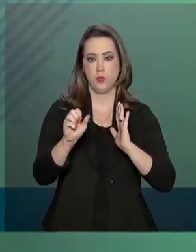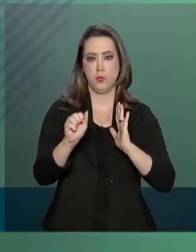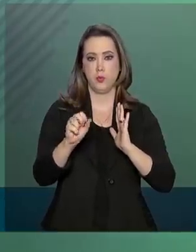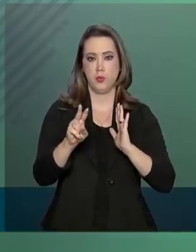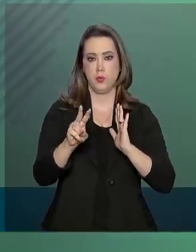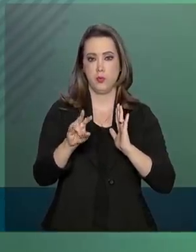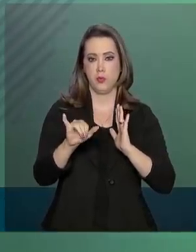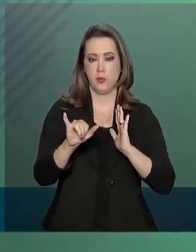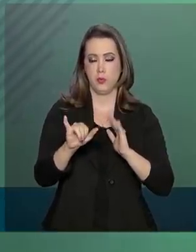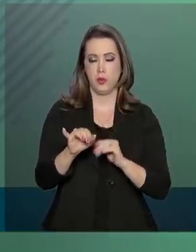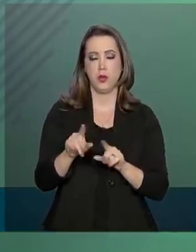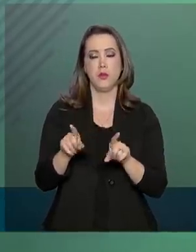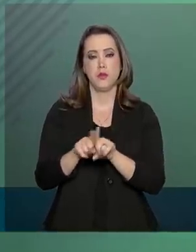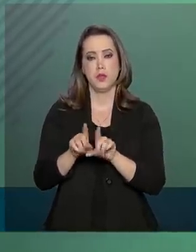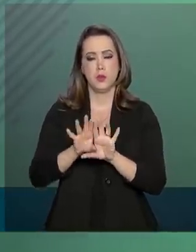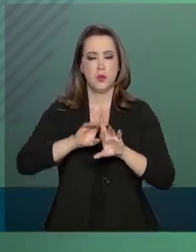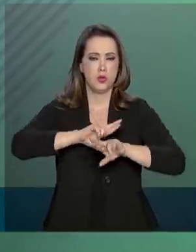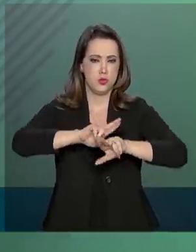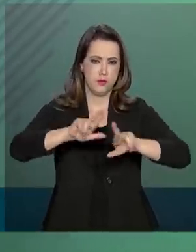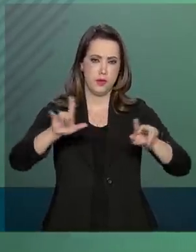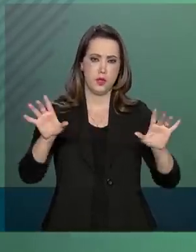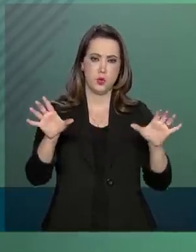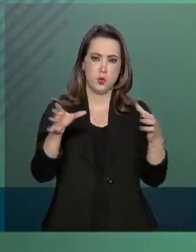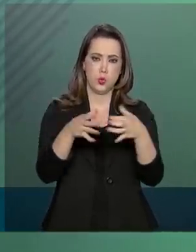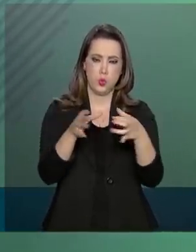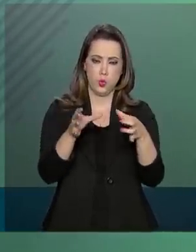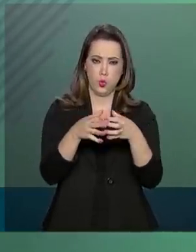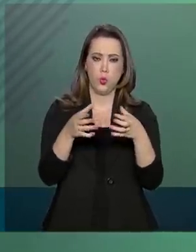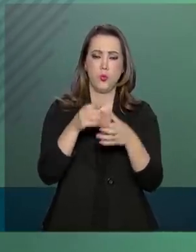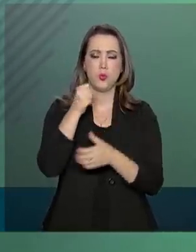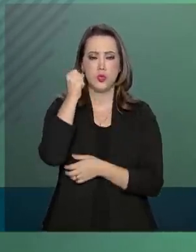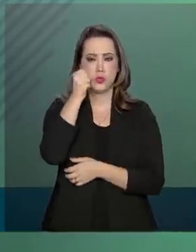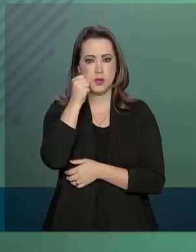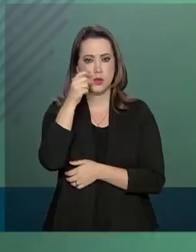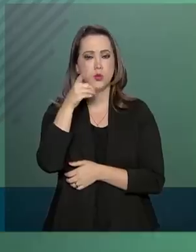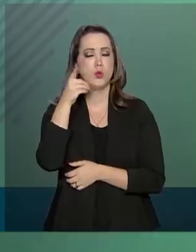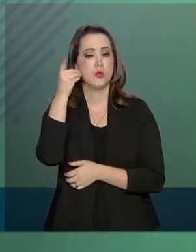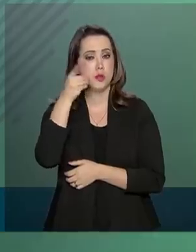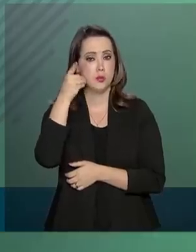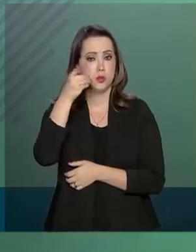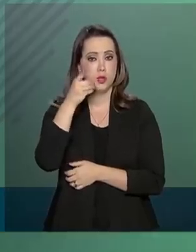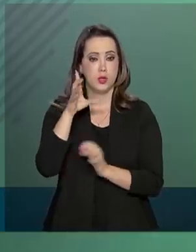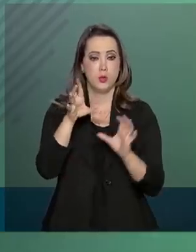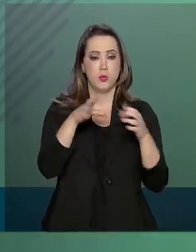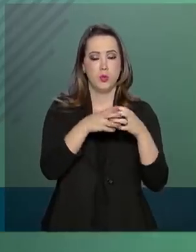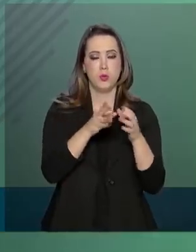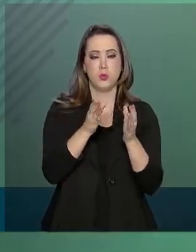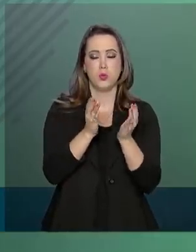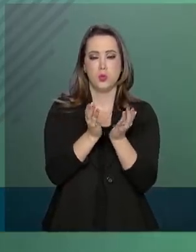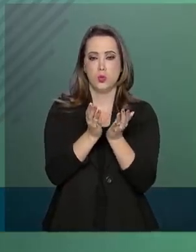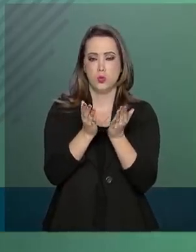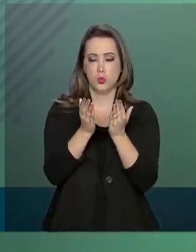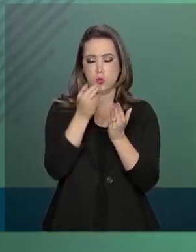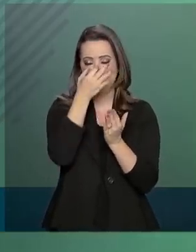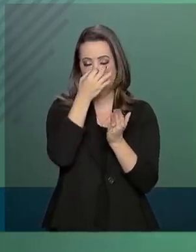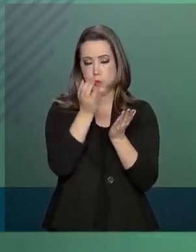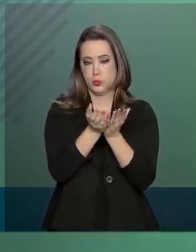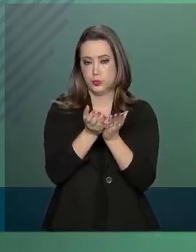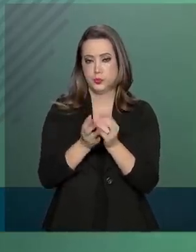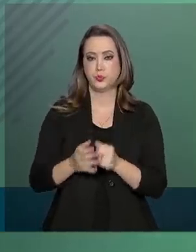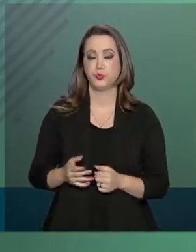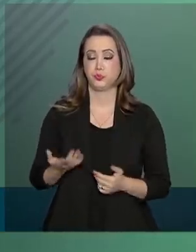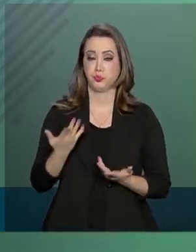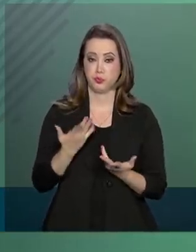e parlamentares da bancada evangélica dentre outras autoridades na